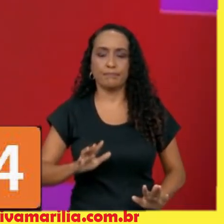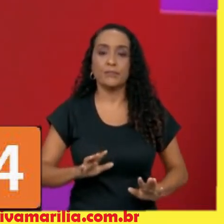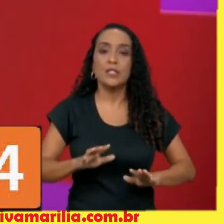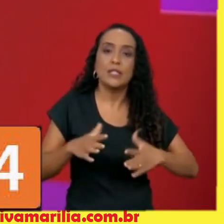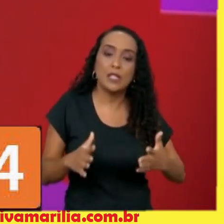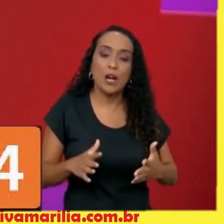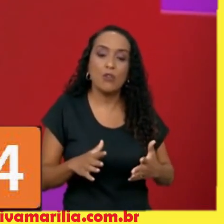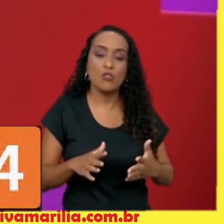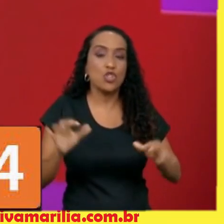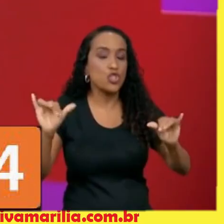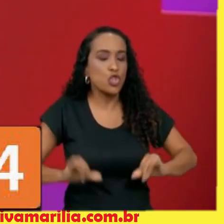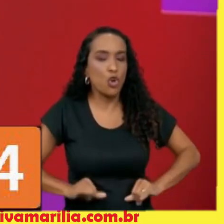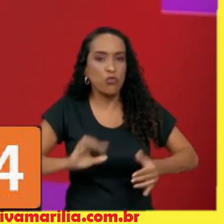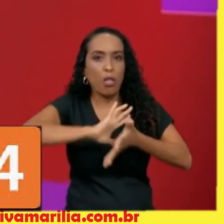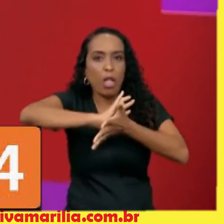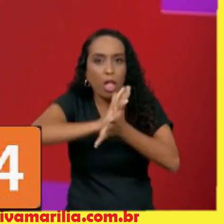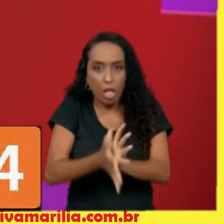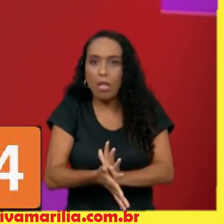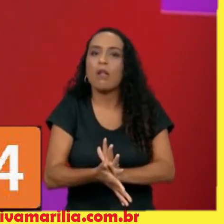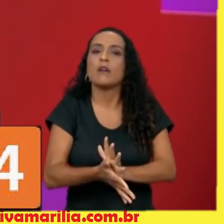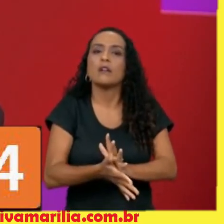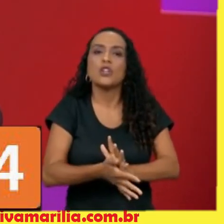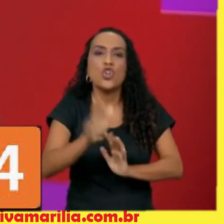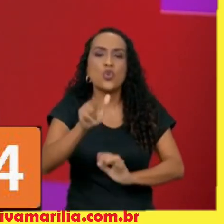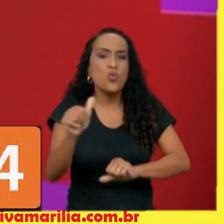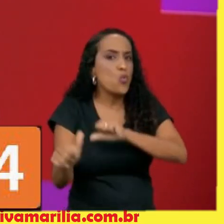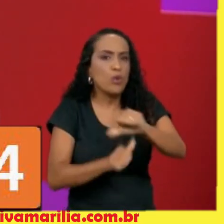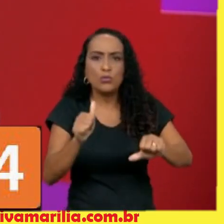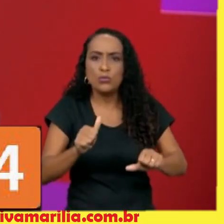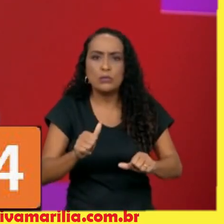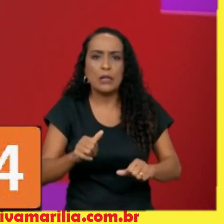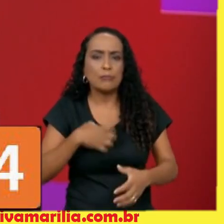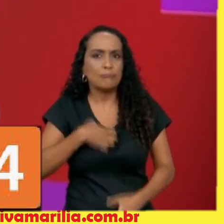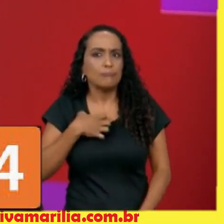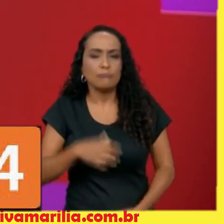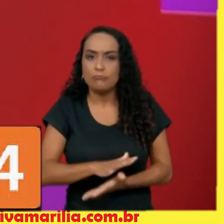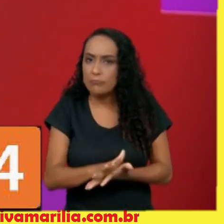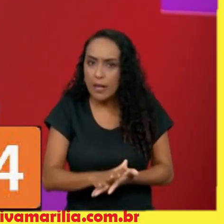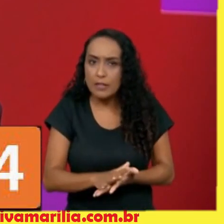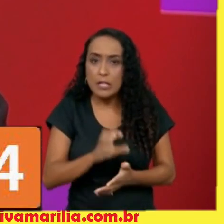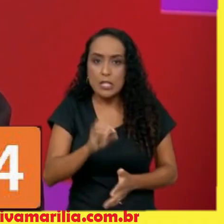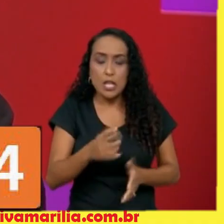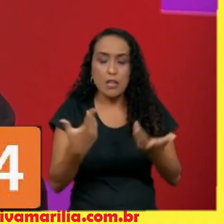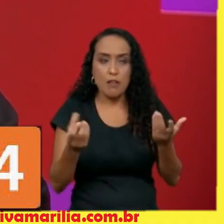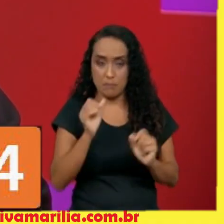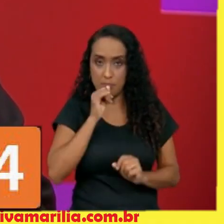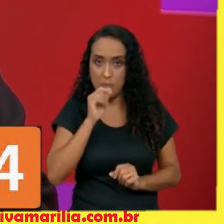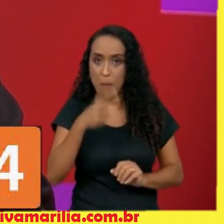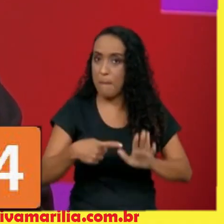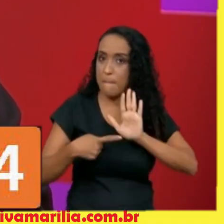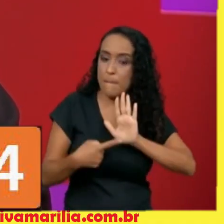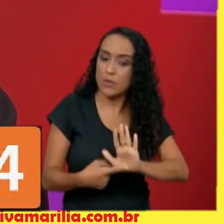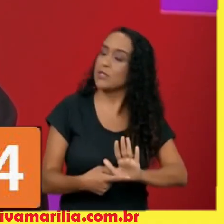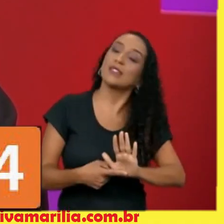você sofre uma humilhação, entende? Que nunca se transforma em indignação. Né? Porque se você mostrar, olha, a Faria